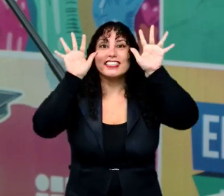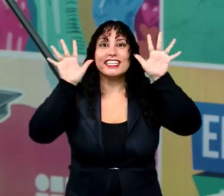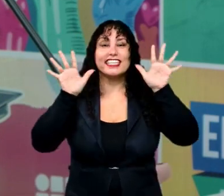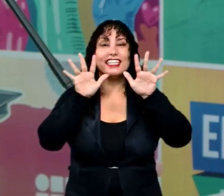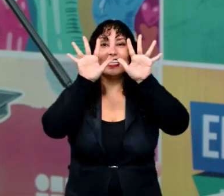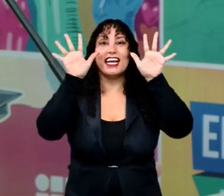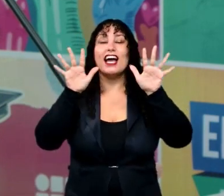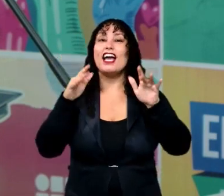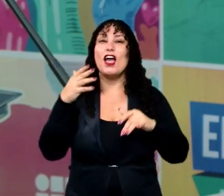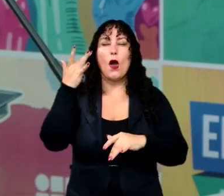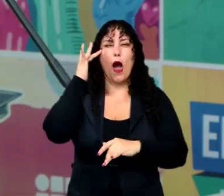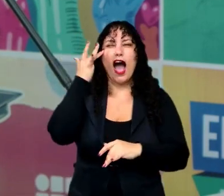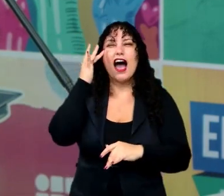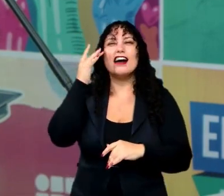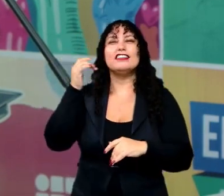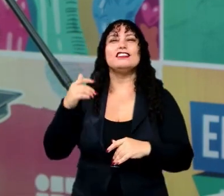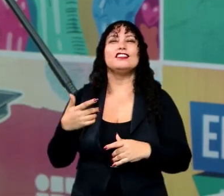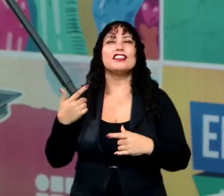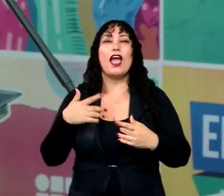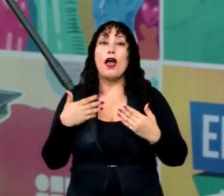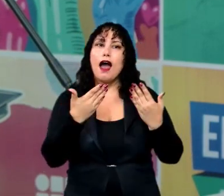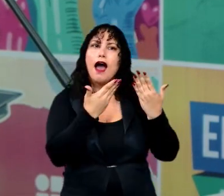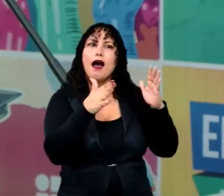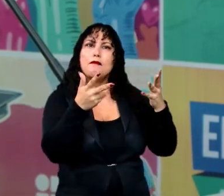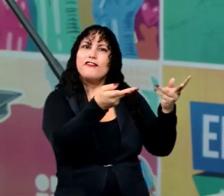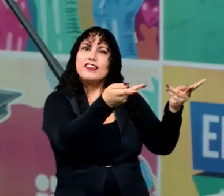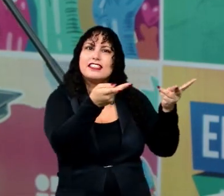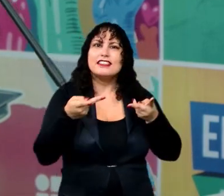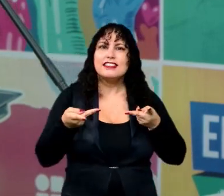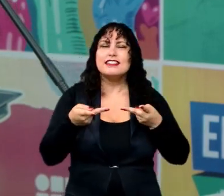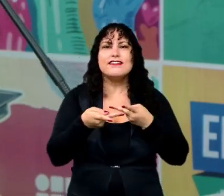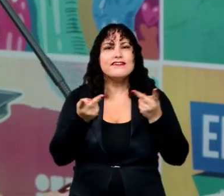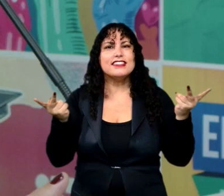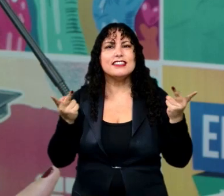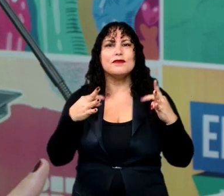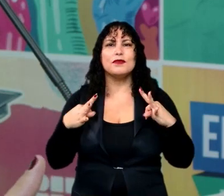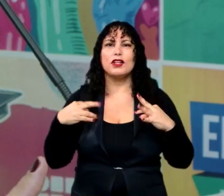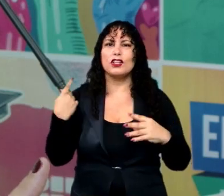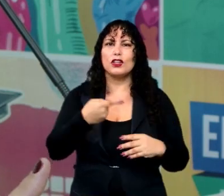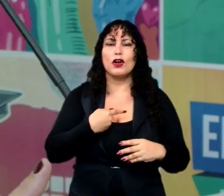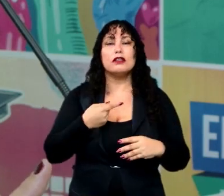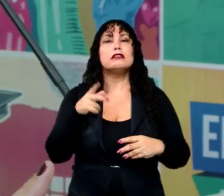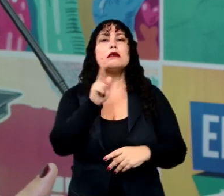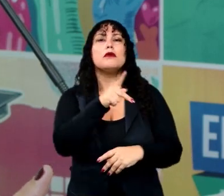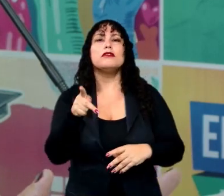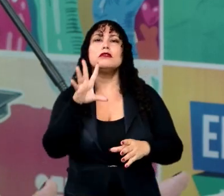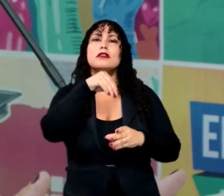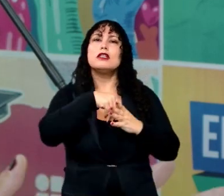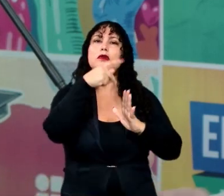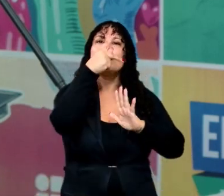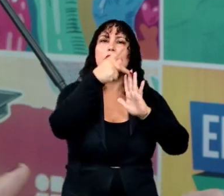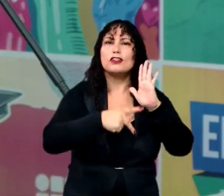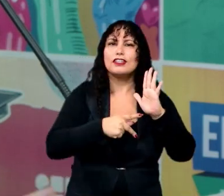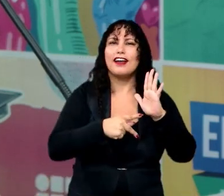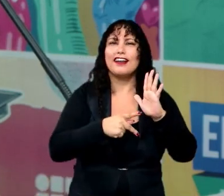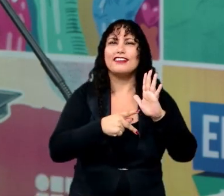eu acho que isso também é um é um super cartão de visitas pra gente né e professor dentro desse projeto até ampliando